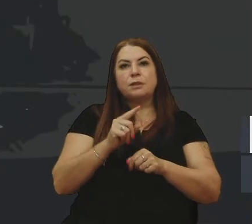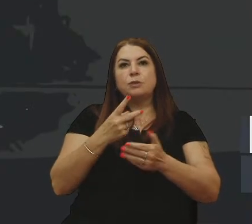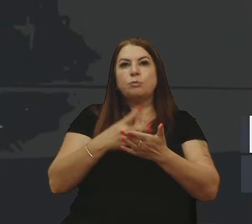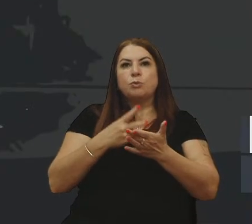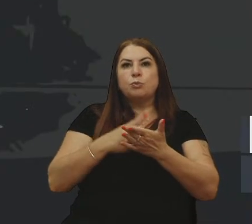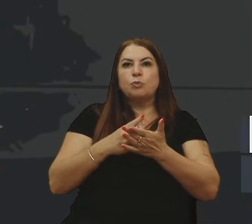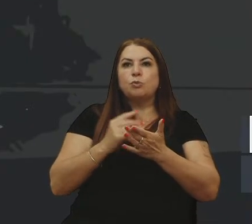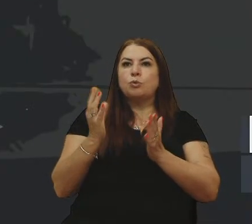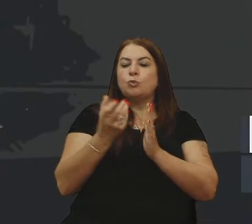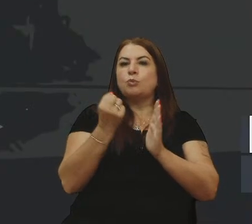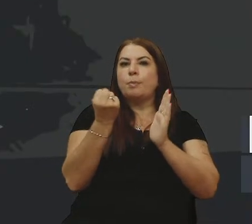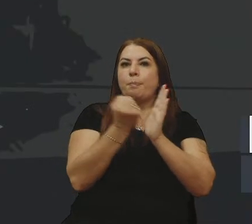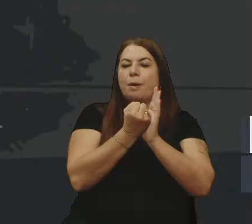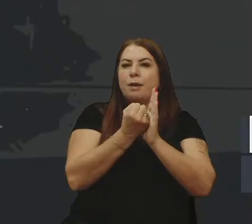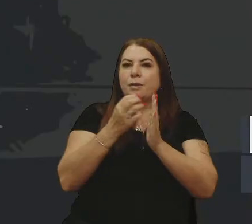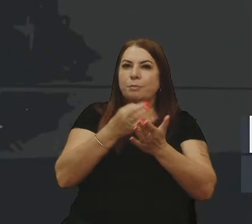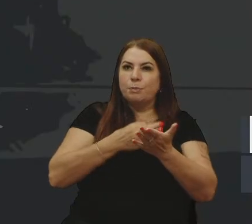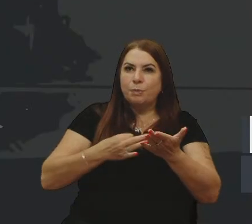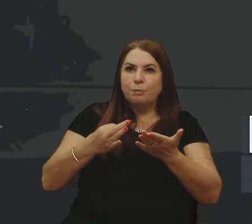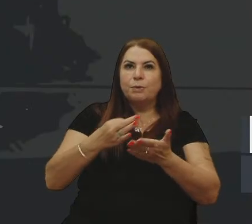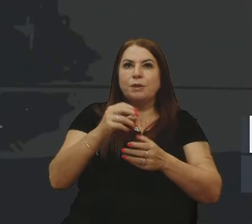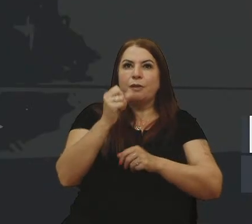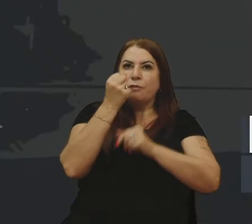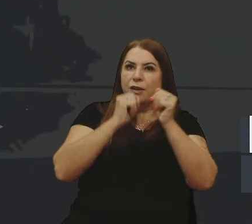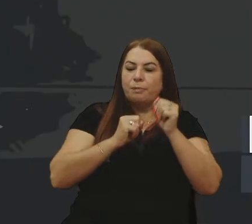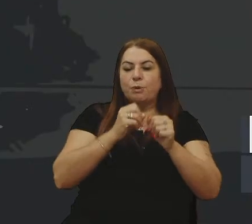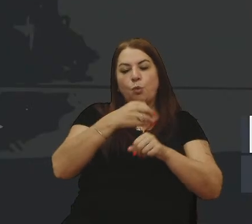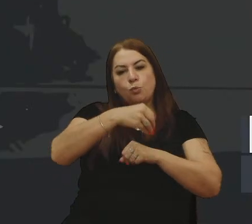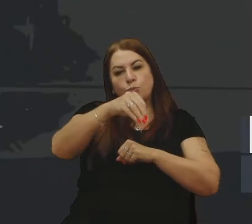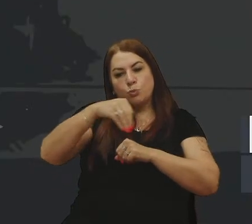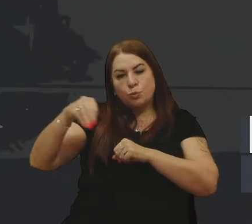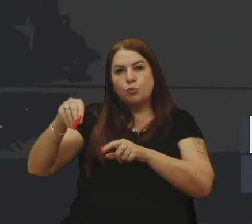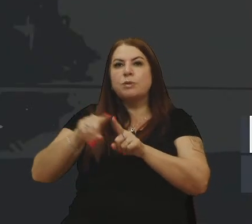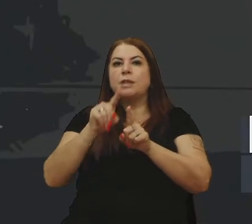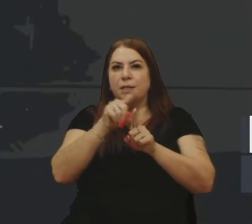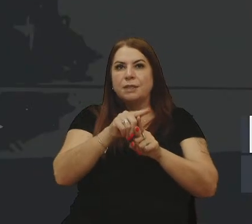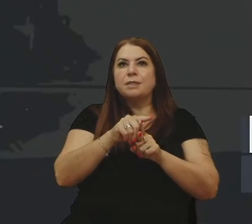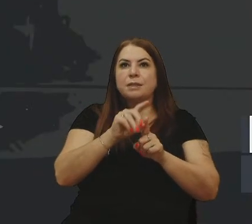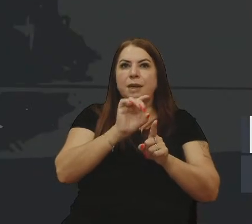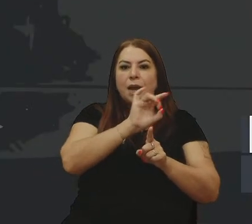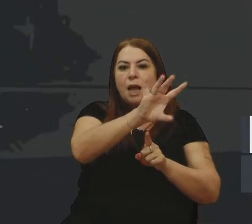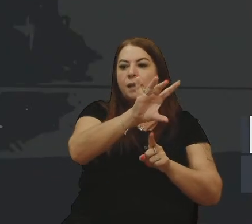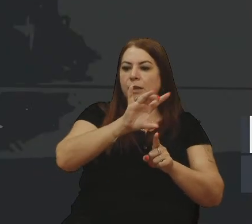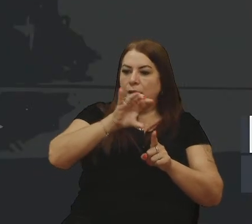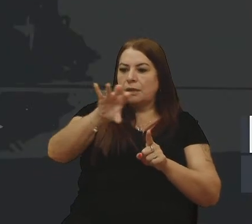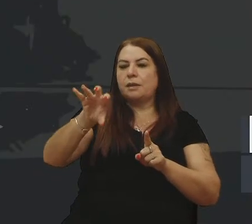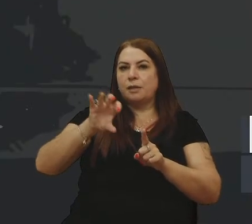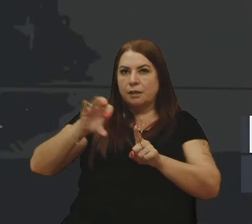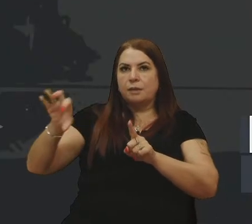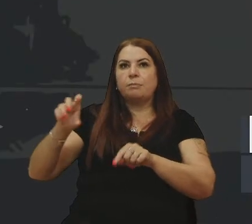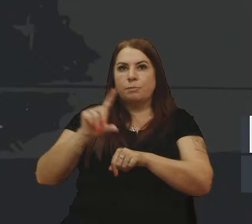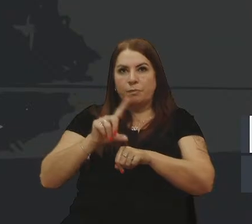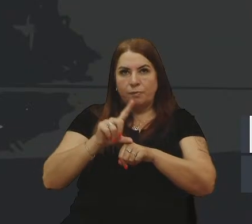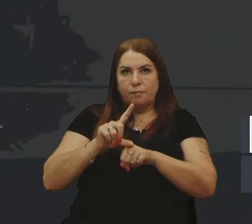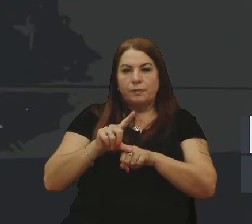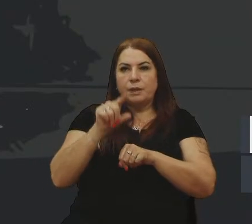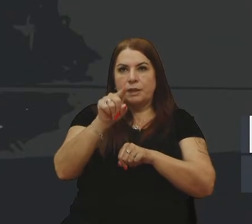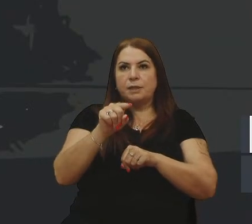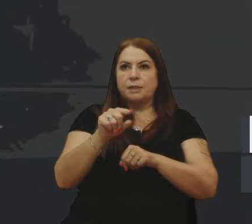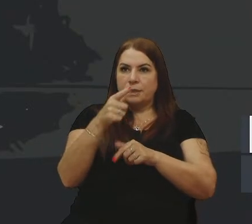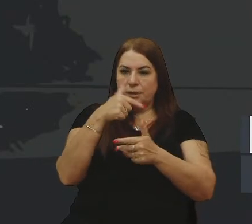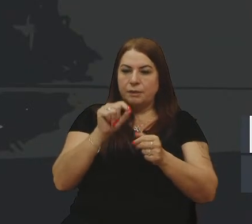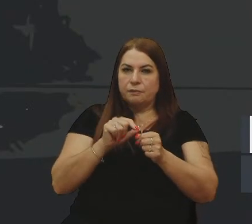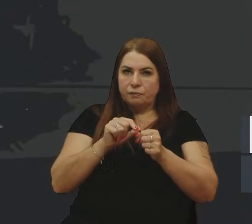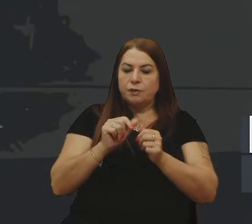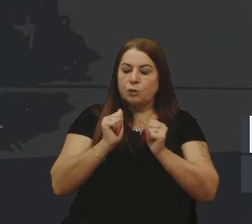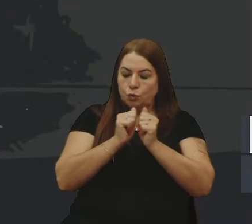Tudo em Grãos é que eu manipulo nessa fábrica ou na distribuidora, e aí esse sim eu mando para cada franqueado para poder abastecer as lojas. Então, essa é uma operação que a gente